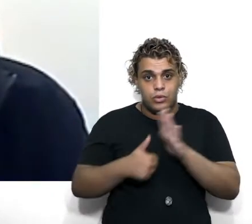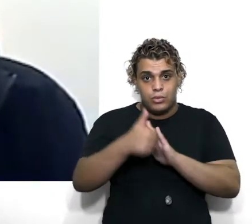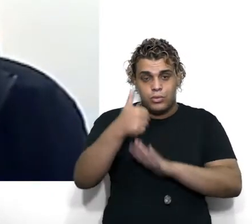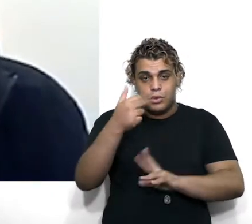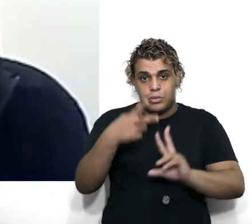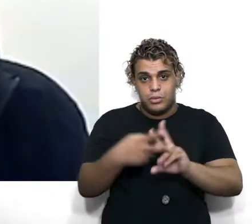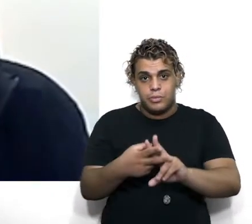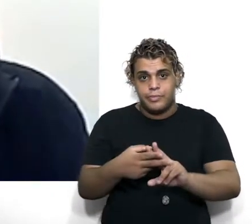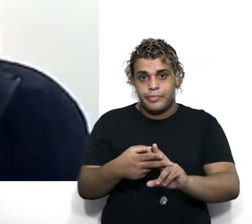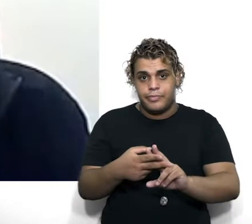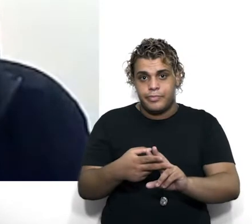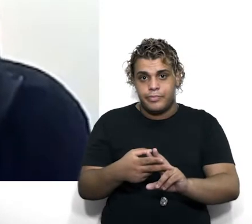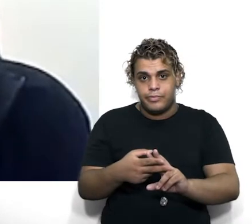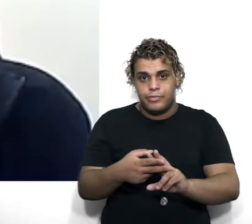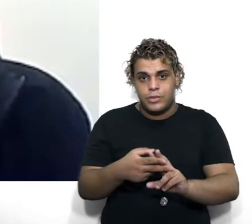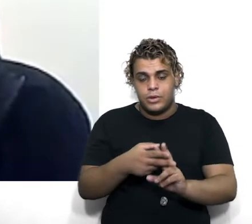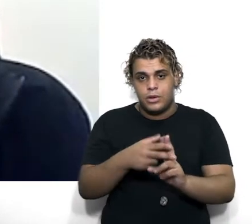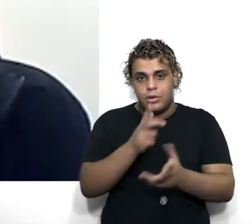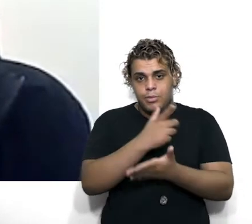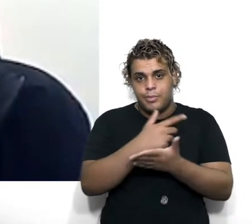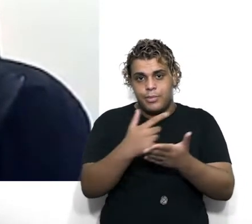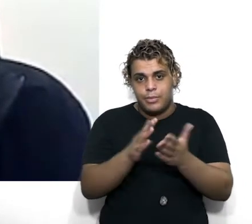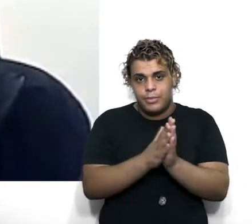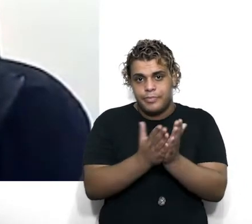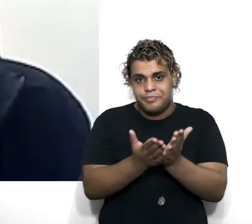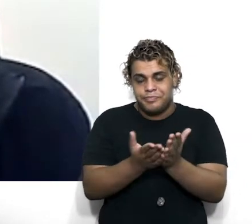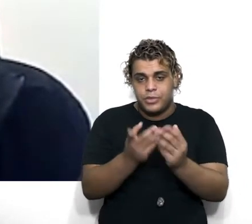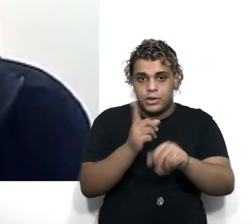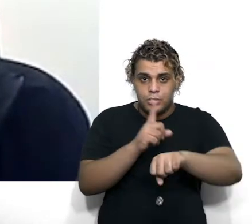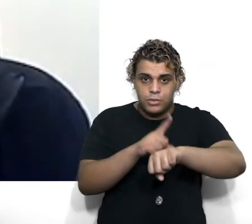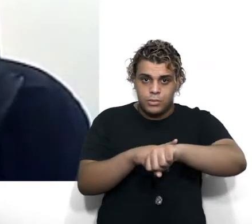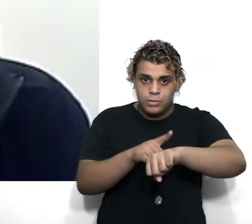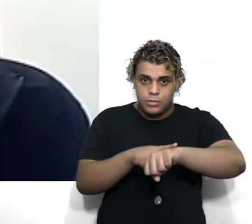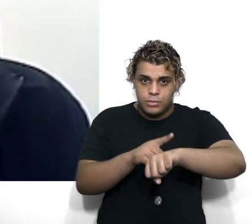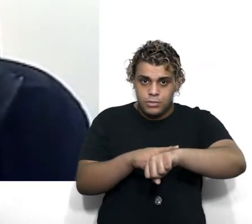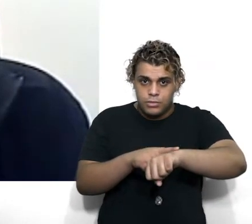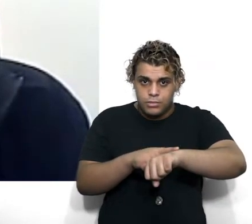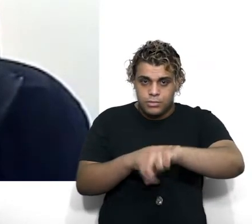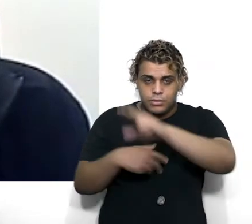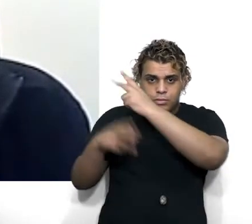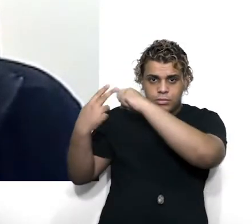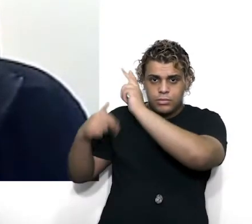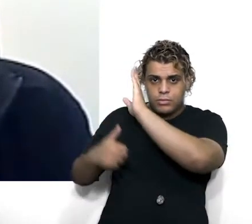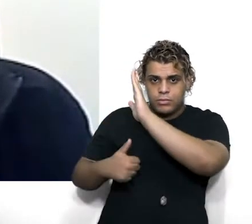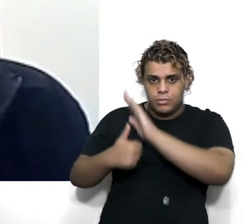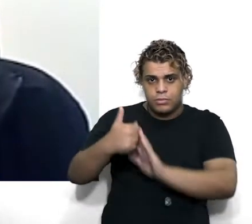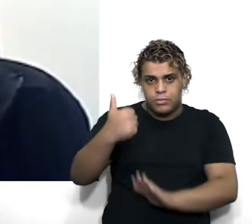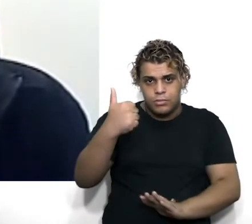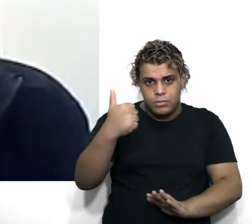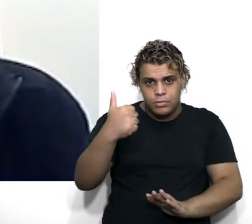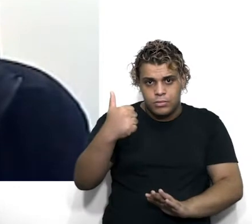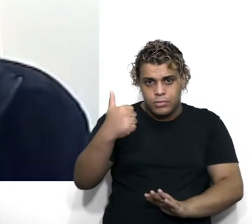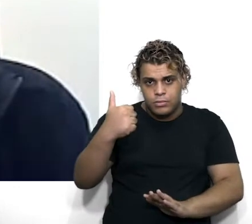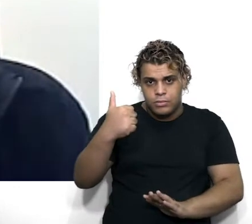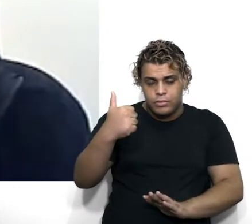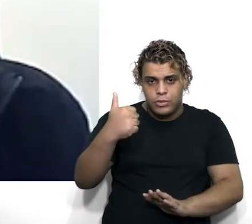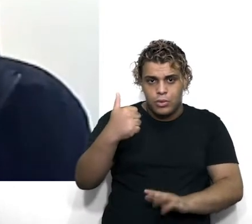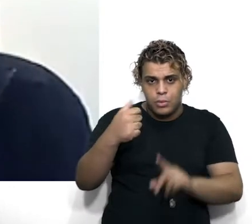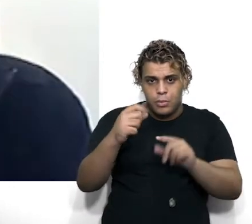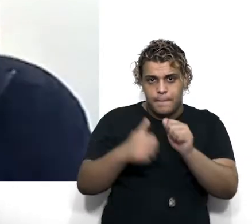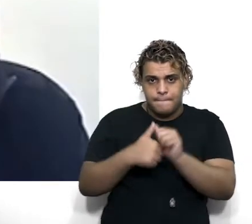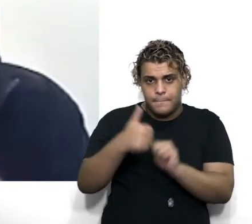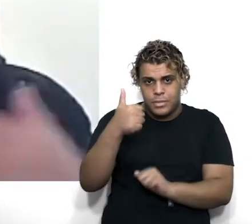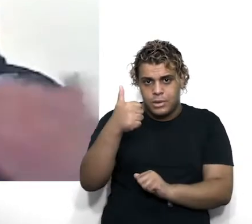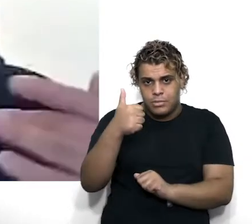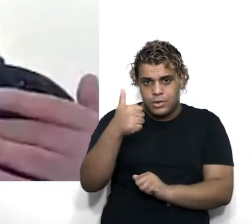apareceu, eu não estou a escrever um diário, e o tempo, enquanto o primeiro tempo foi primeiro confinamento,